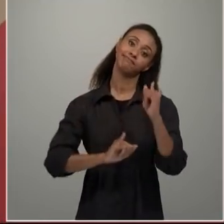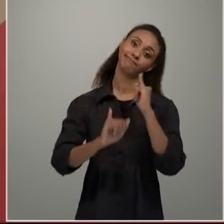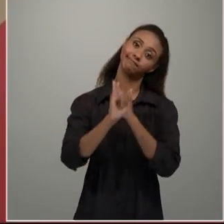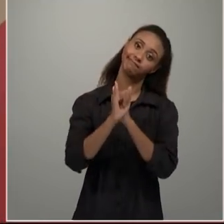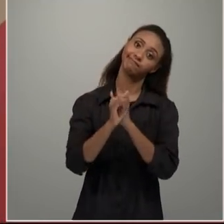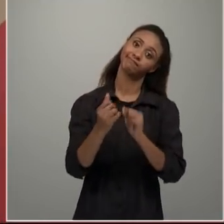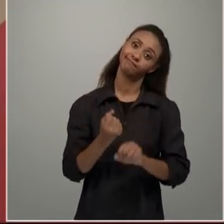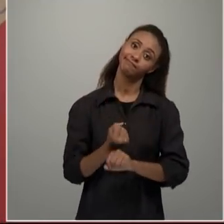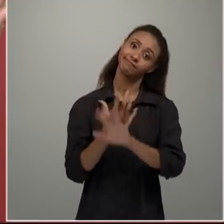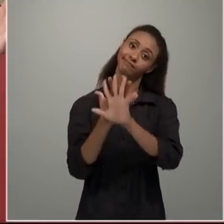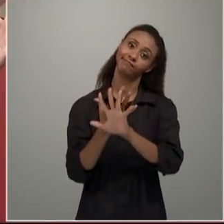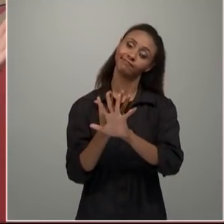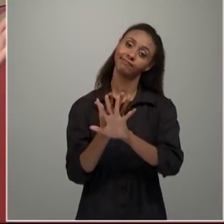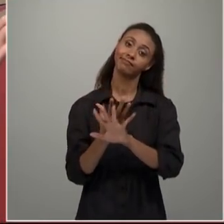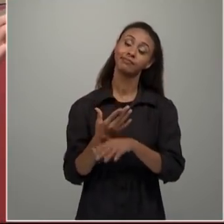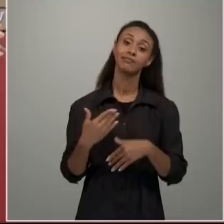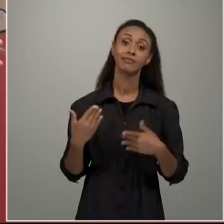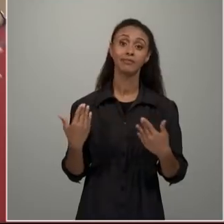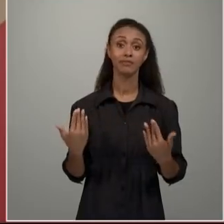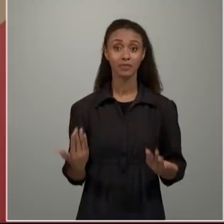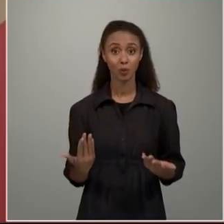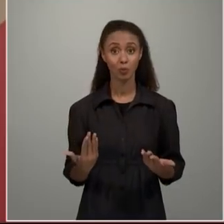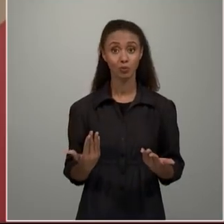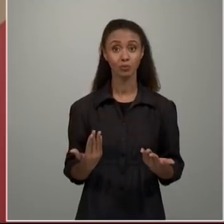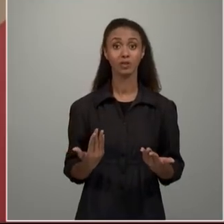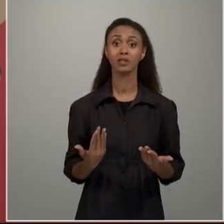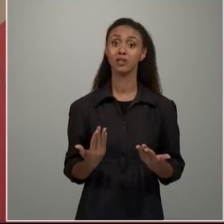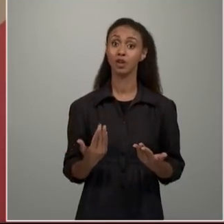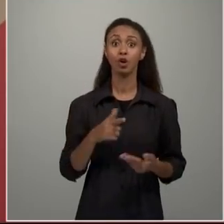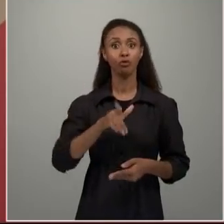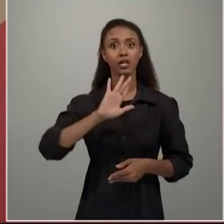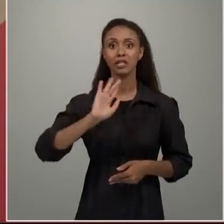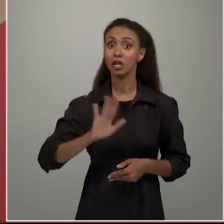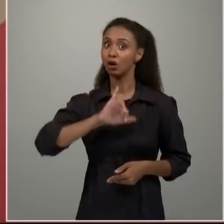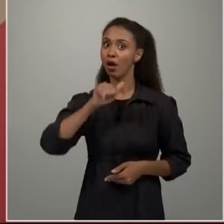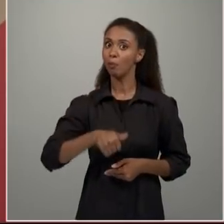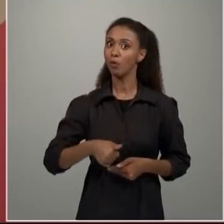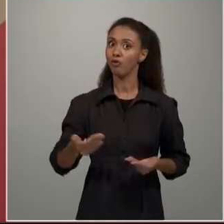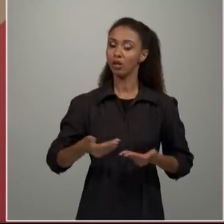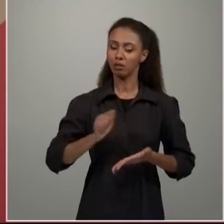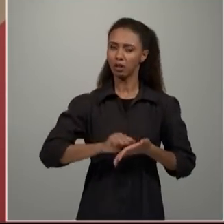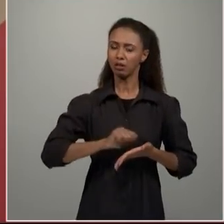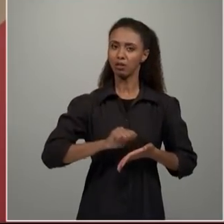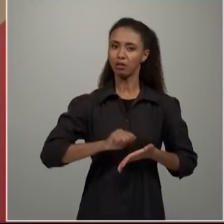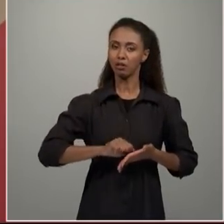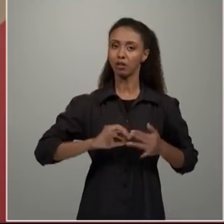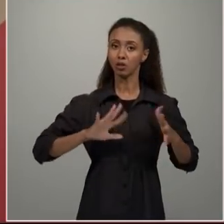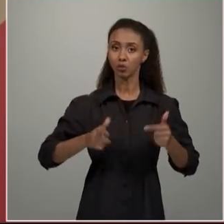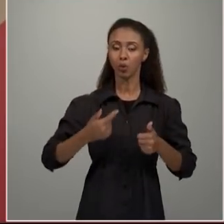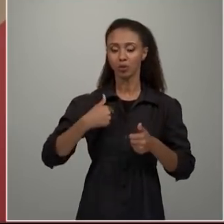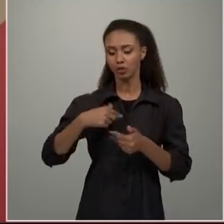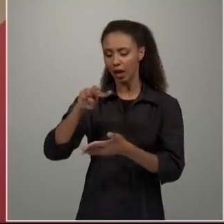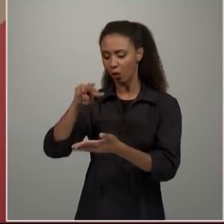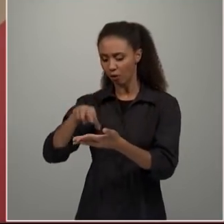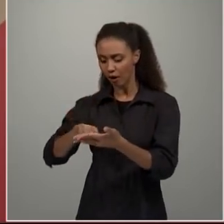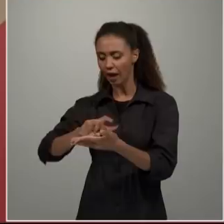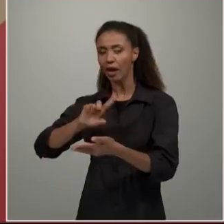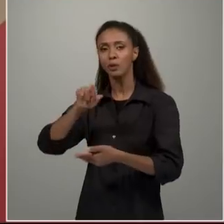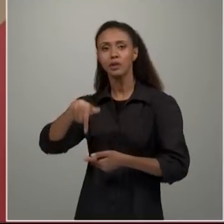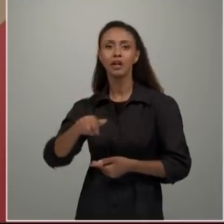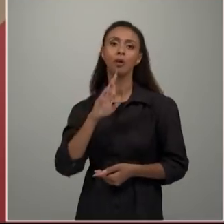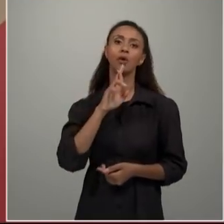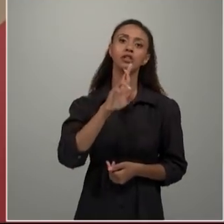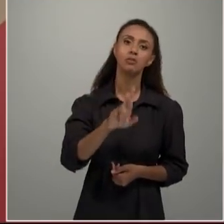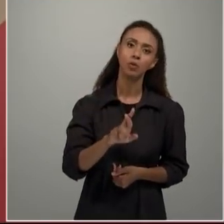que a gente chama de assincronia mente você já vai já coloca tudo o que quer porque até eu e respondeu até o tutor lei